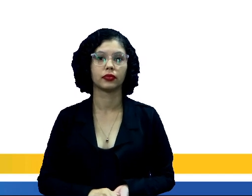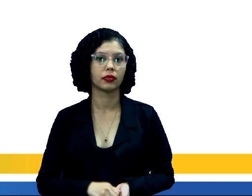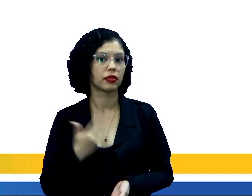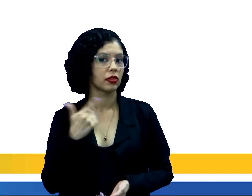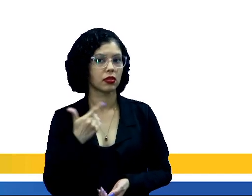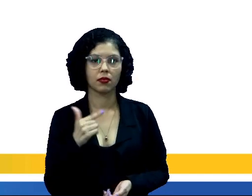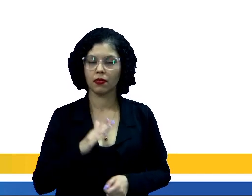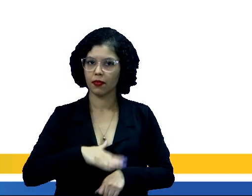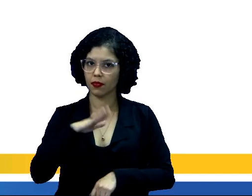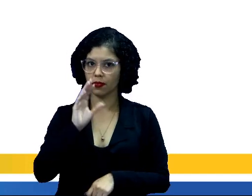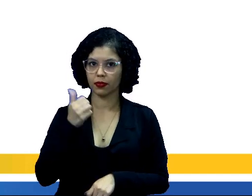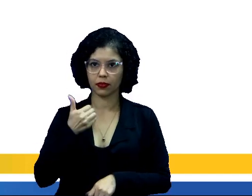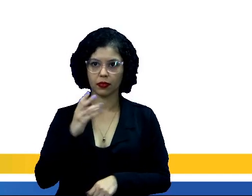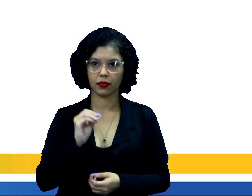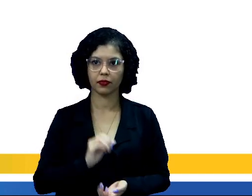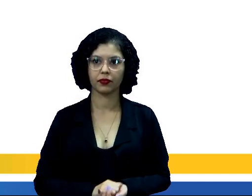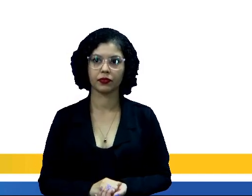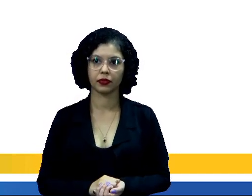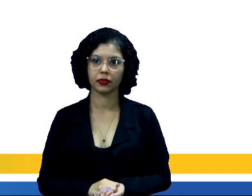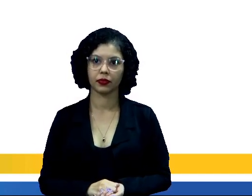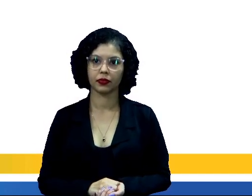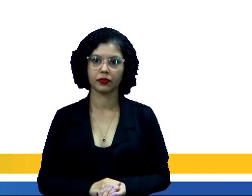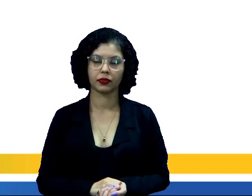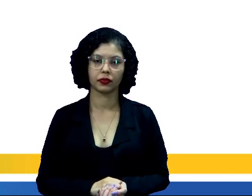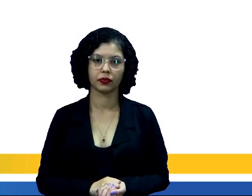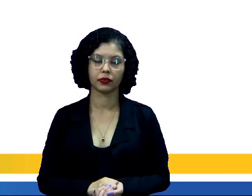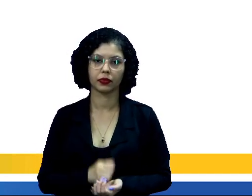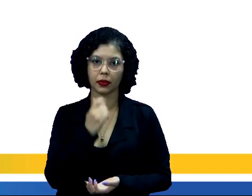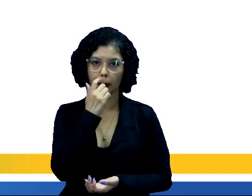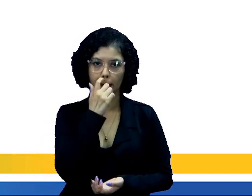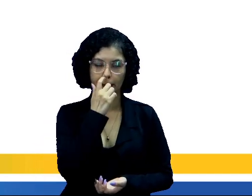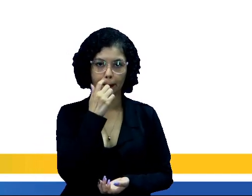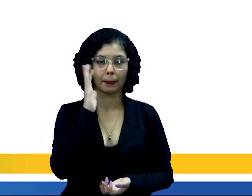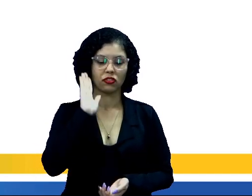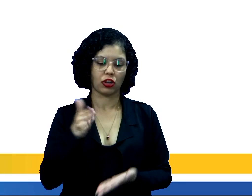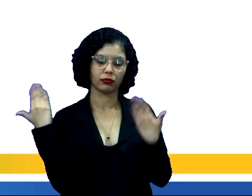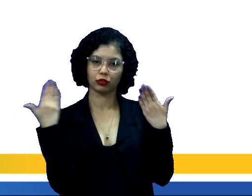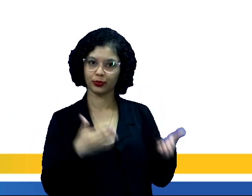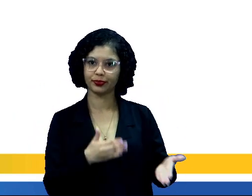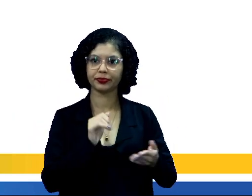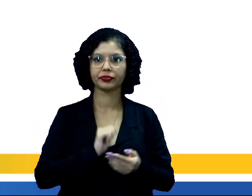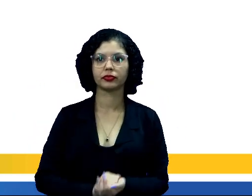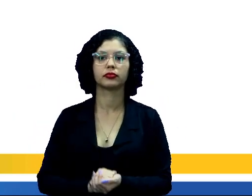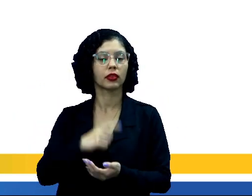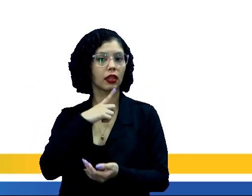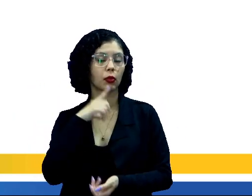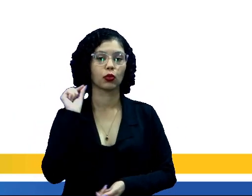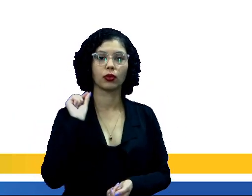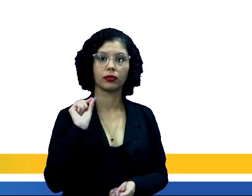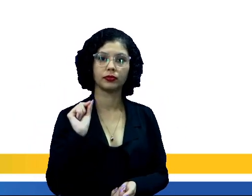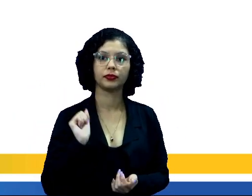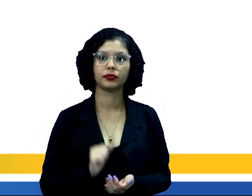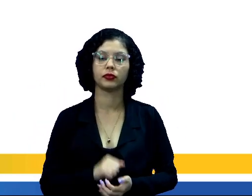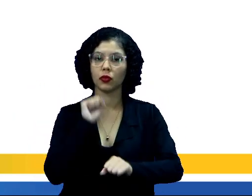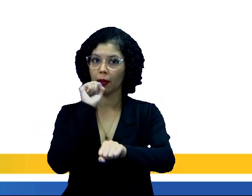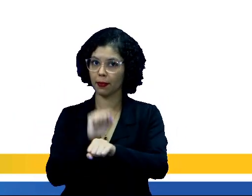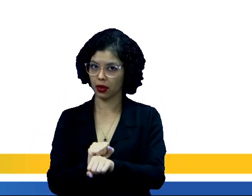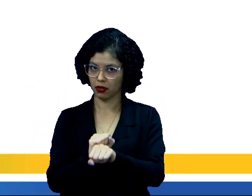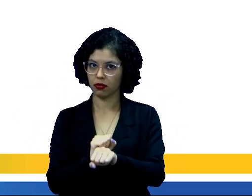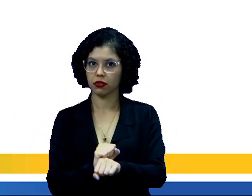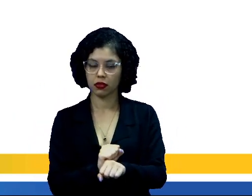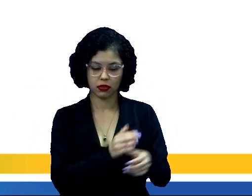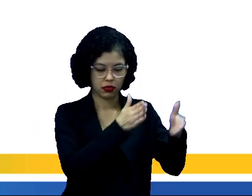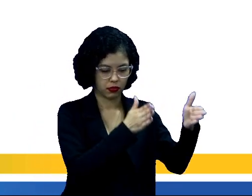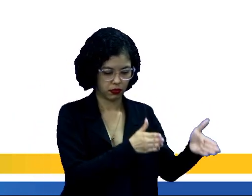não mais que 10, had already arrived, já chegaram. Então, nós temos ali, né, uma pausa dentro